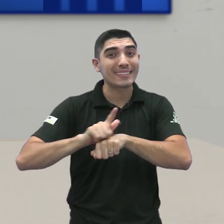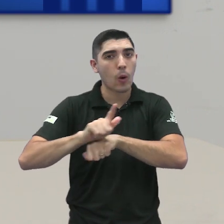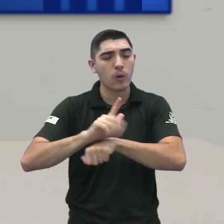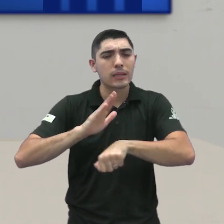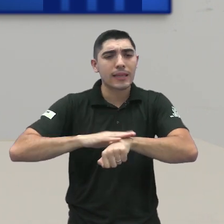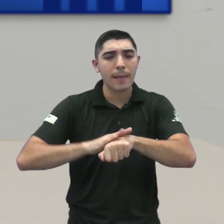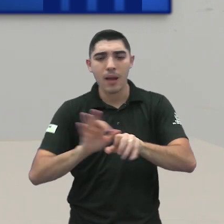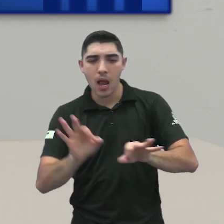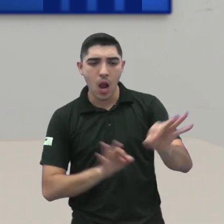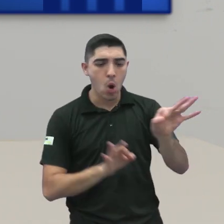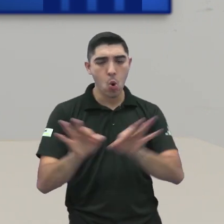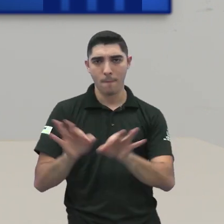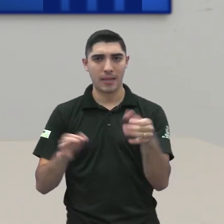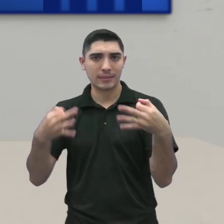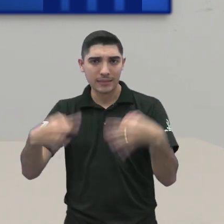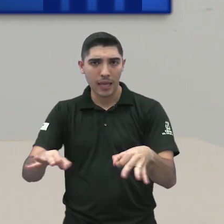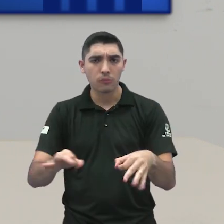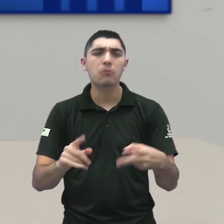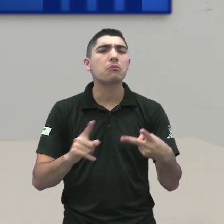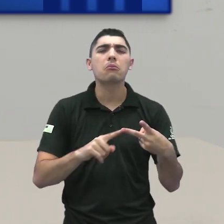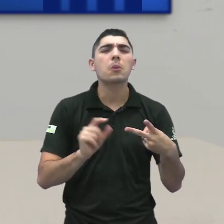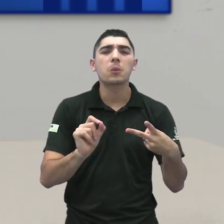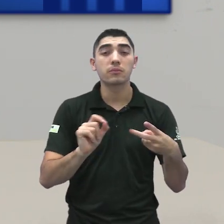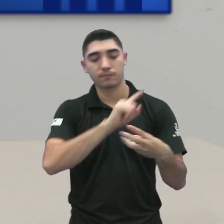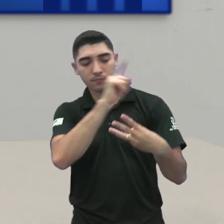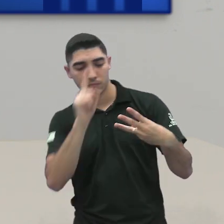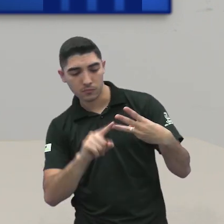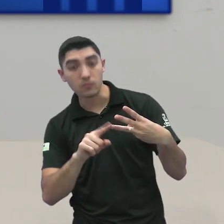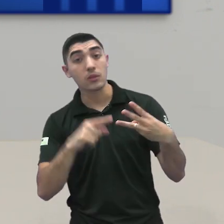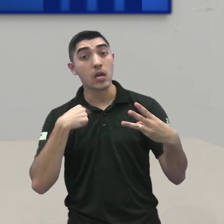tempo. Gestão do tempo significa você